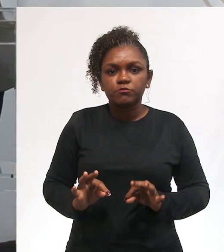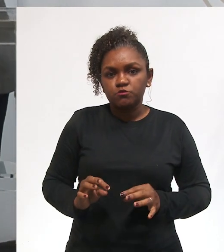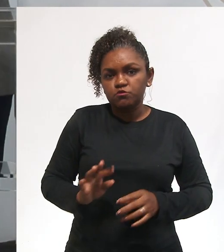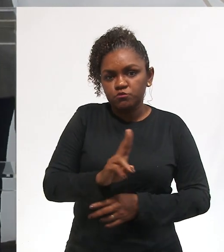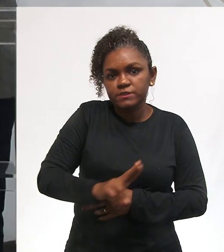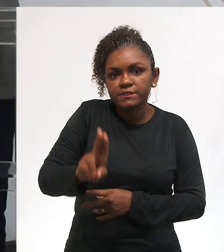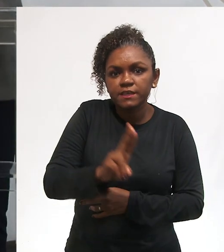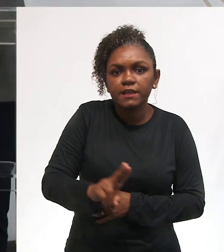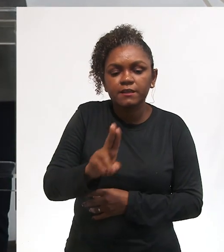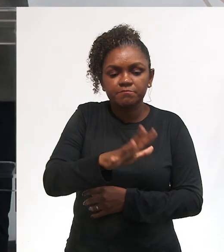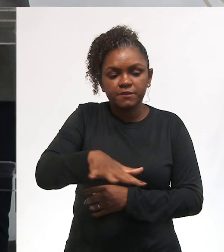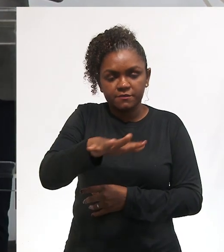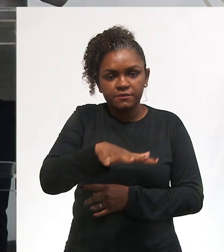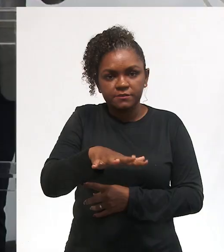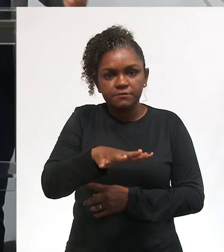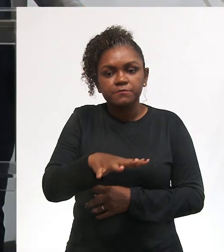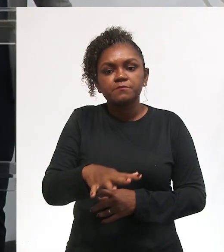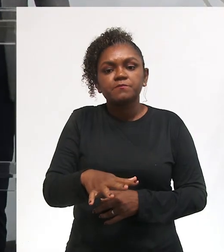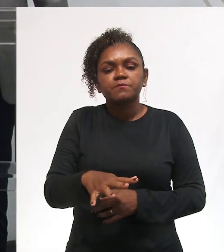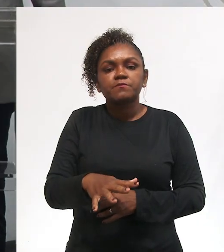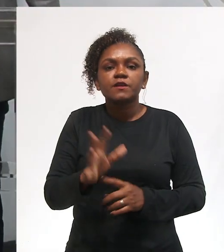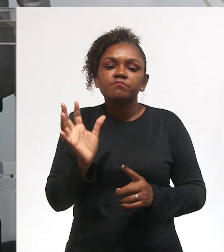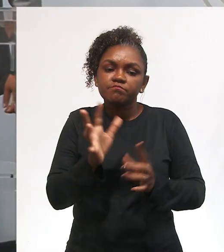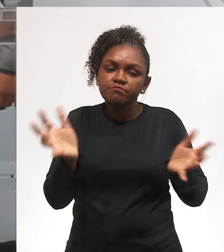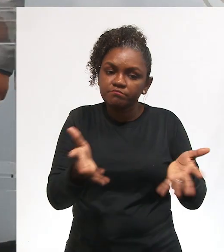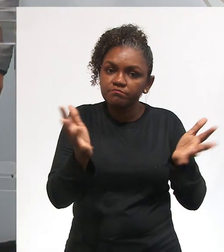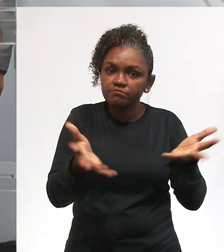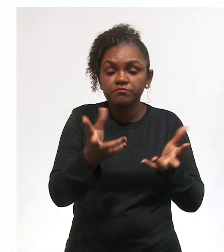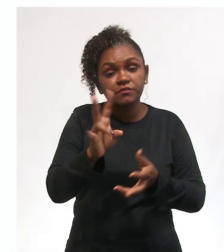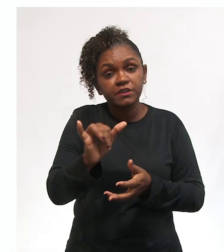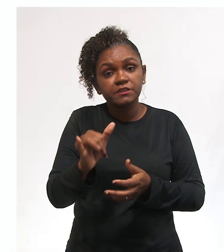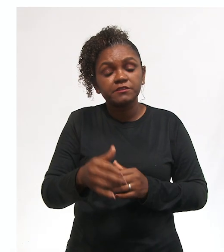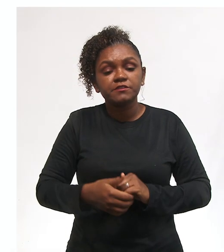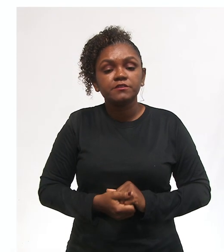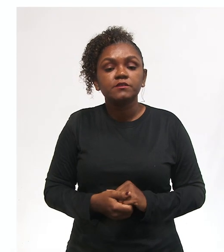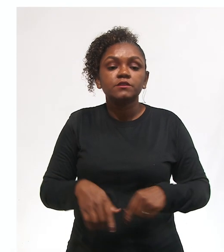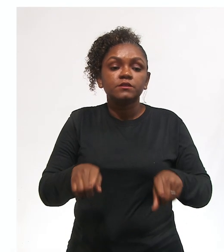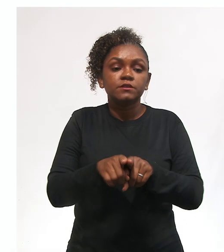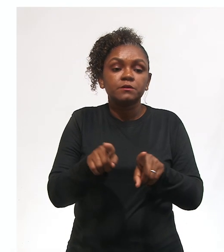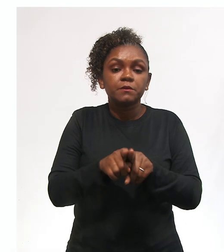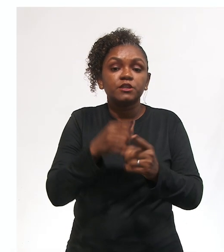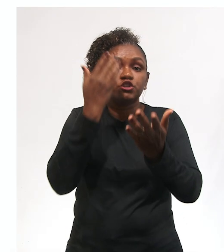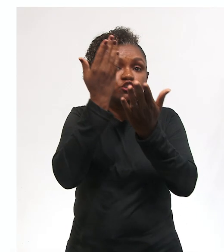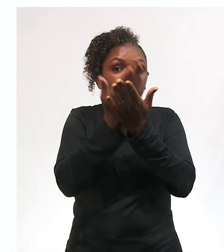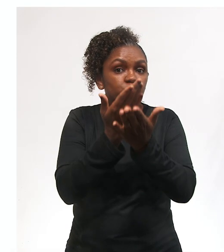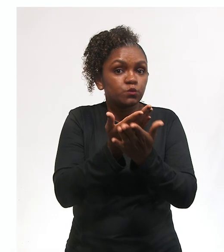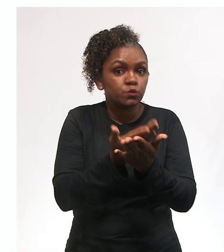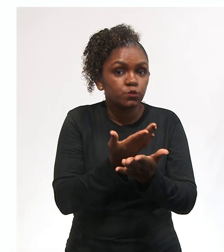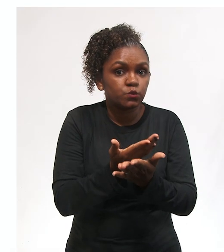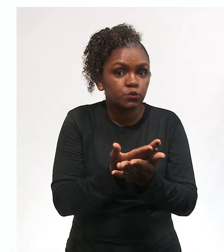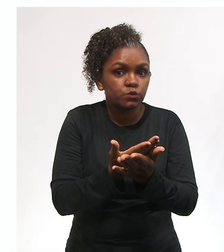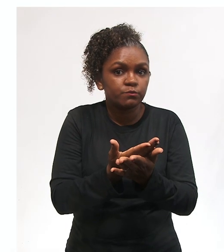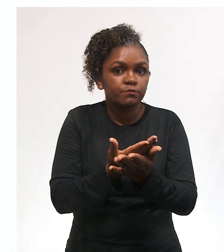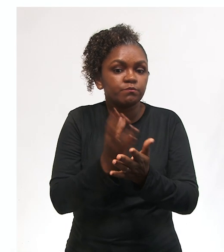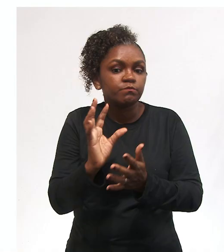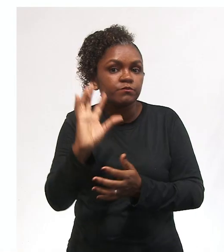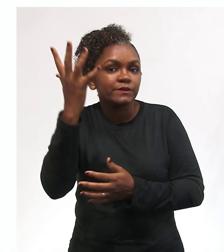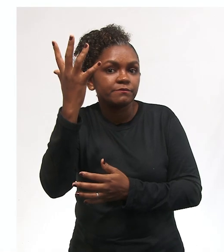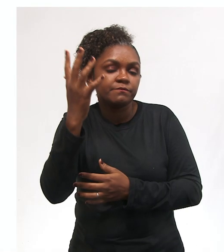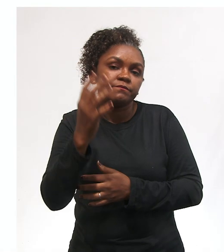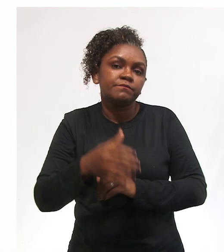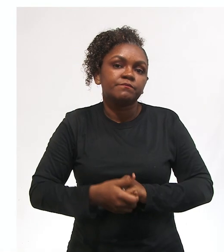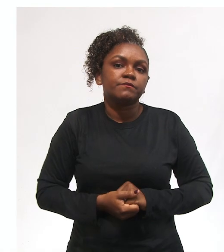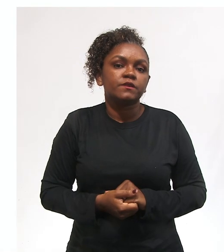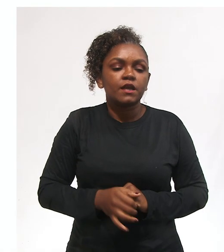parte técnica de ensino e aprendizagem, estímulo para os alunos, né? Estudo de caso, que sempre dá muito certo, né? Você pegar aí vários casos